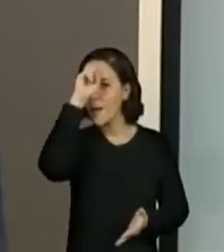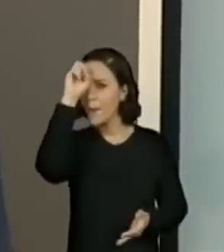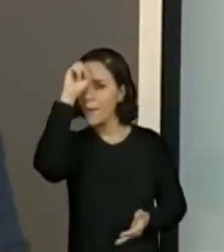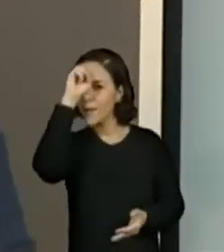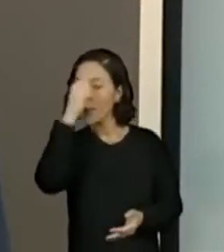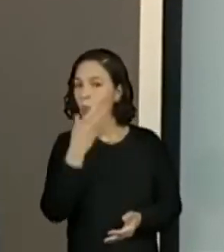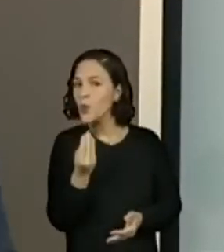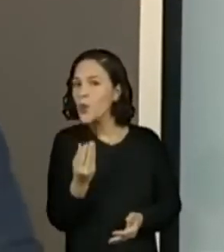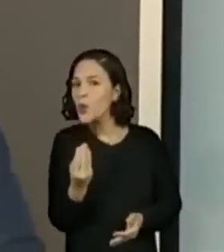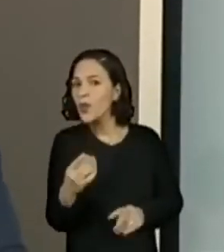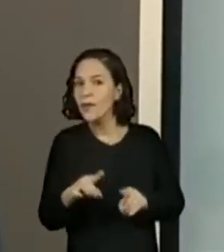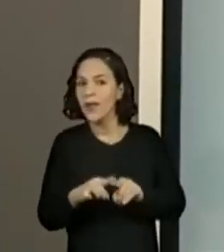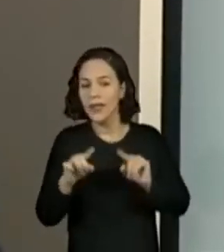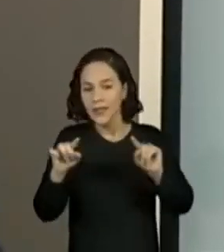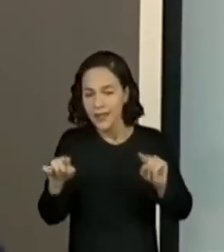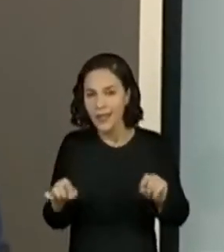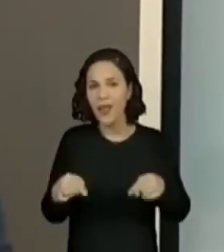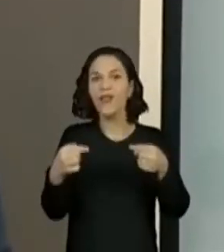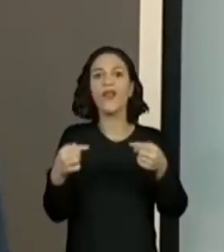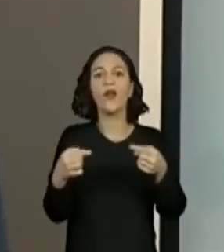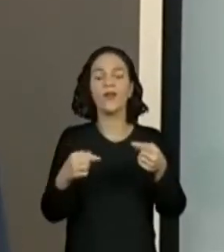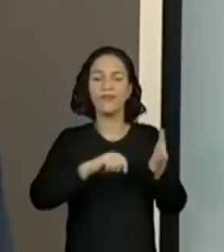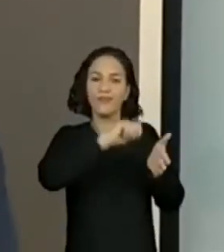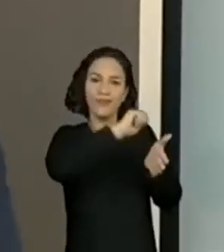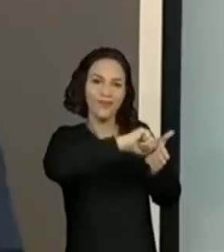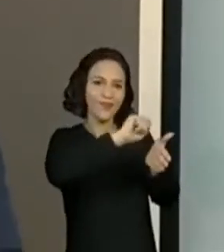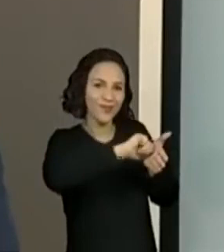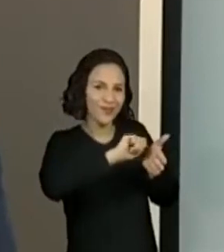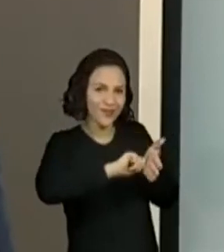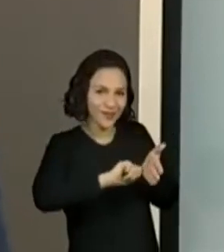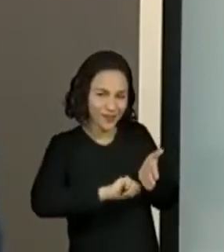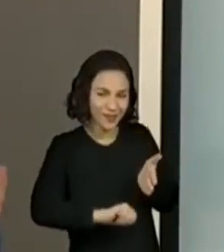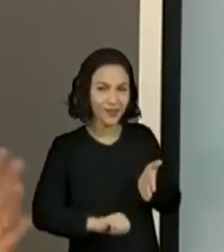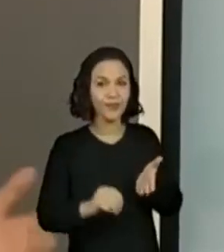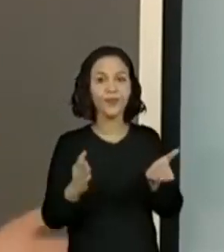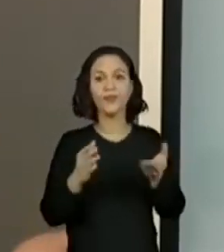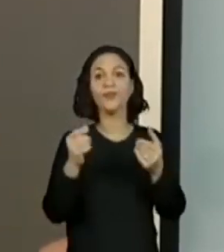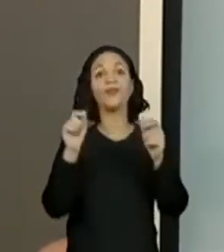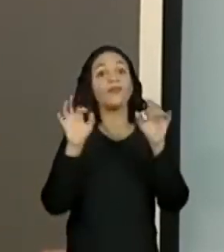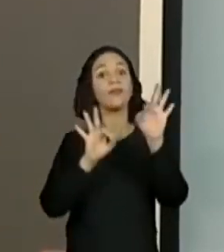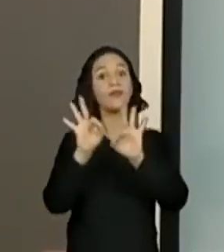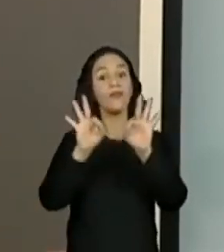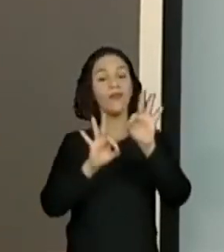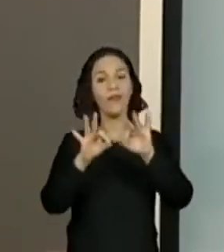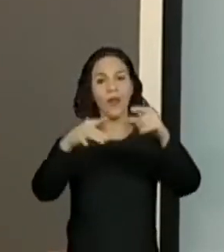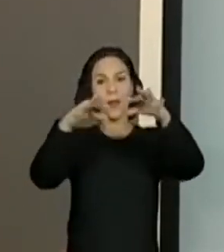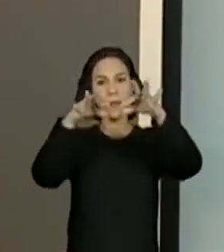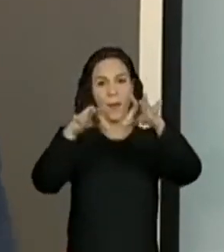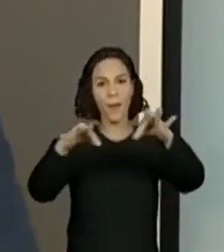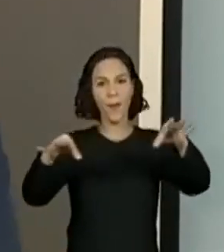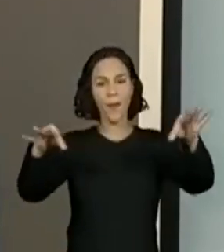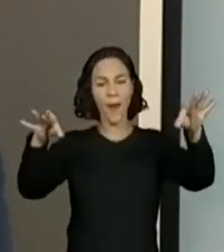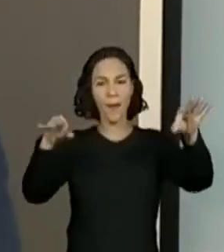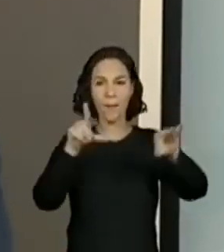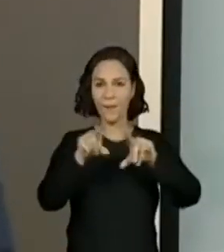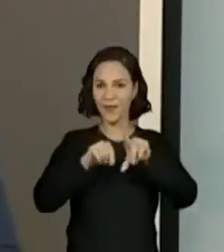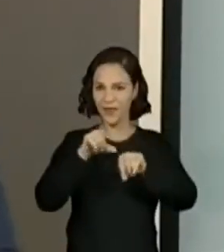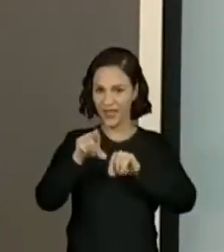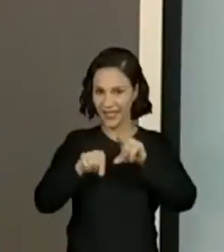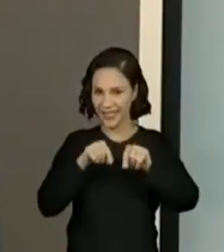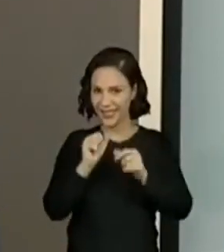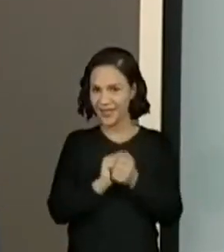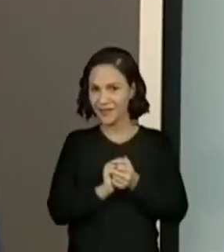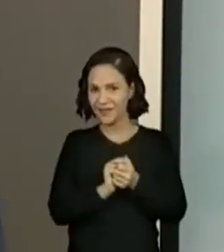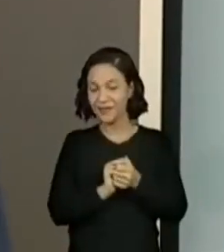e tendo muitos desafios na escrita para a gente fazer lá o nosso mural, o nosso varal de preferências. Além disso, a